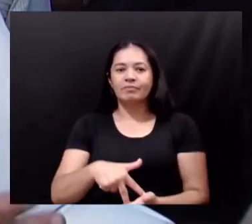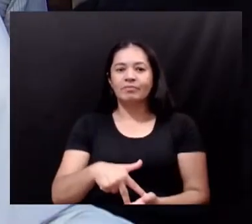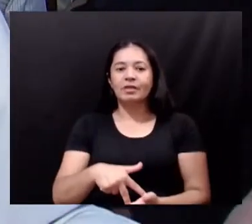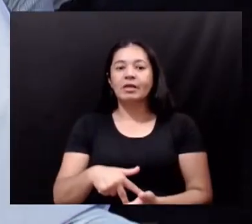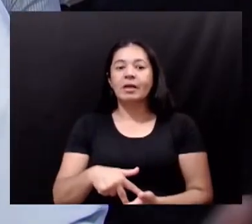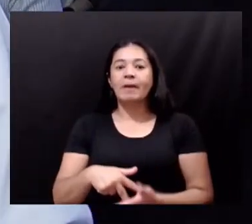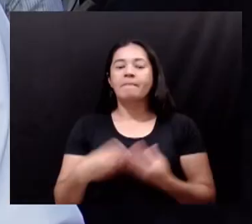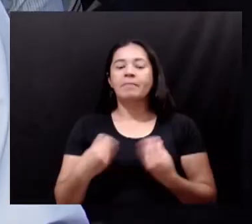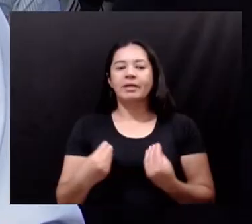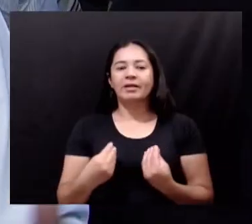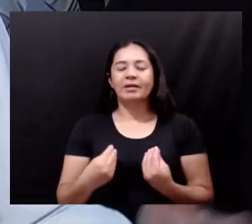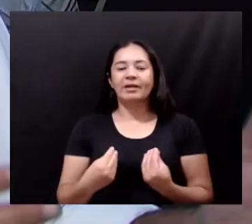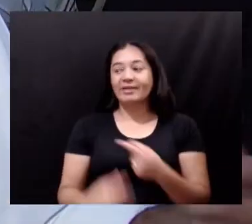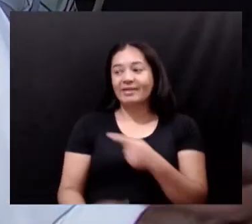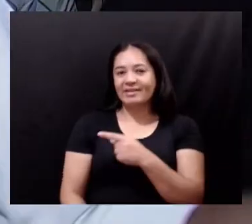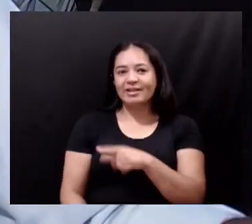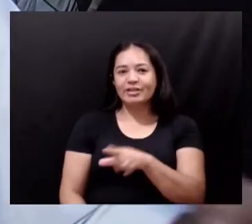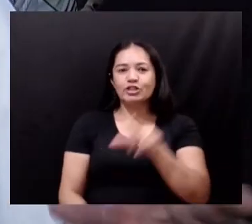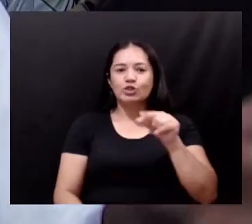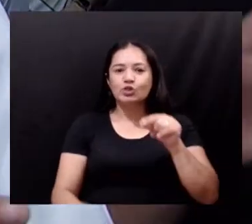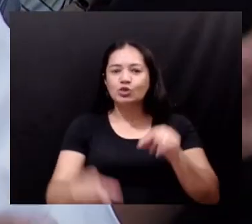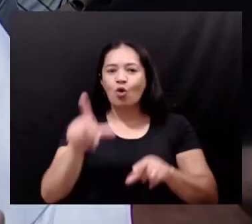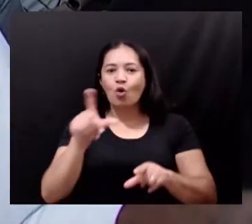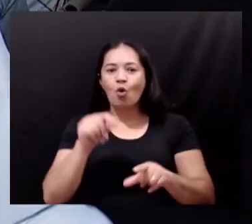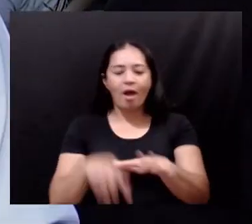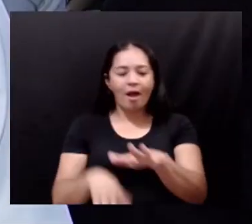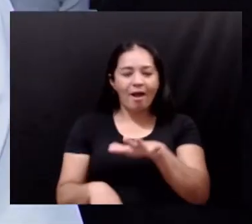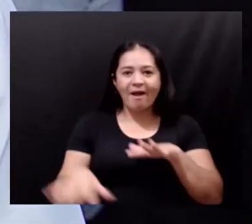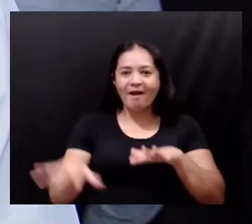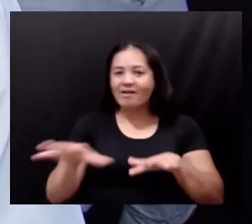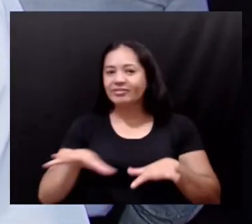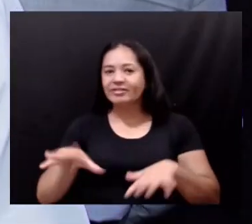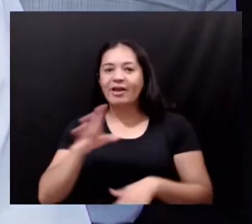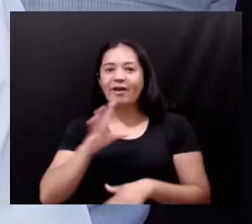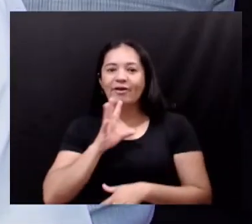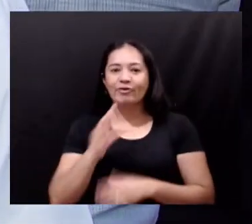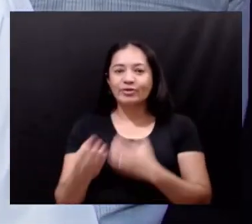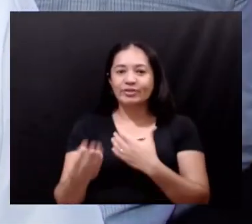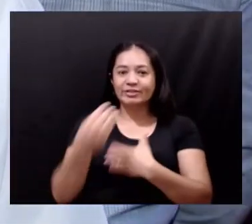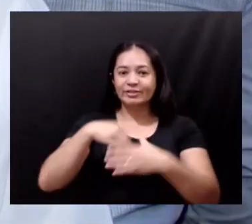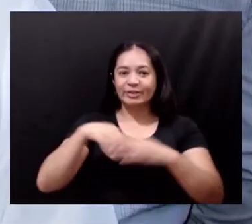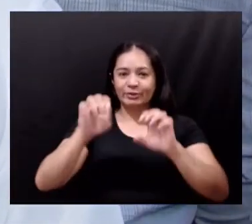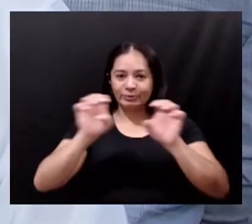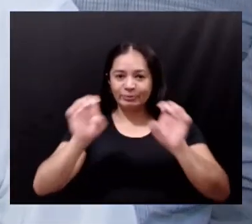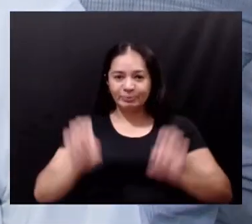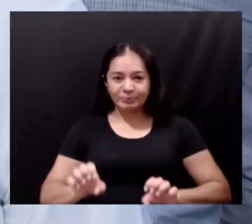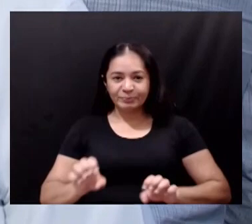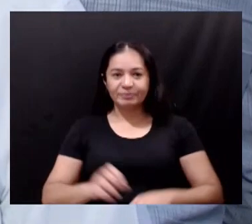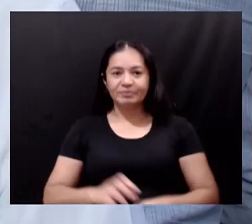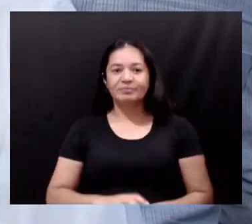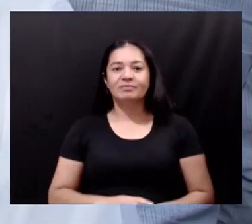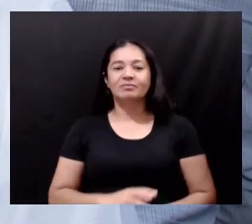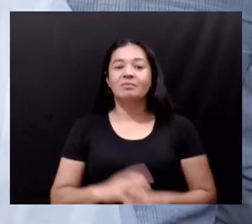e eles escolhem, obviamente, a área que ele quer conhecer dentro dessa estrutura. Mas para além